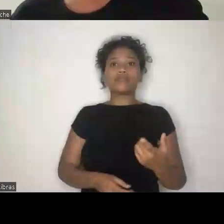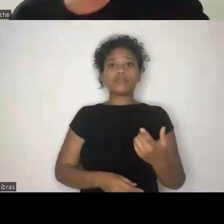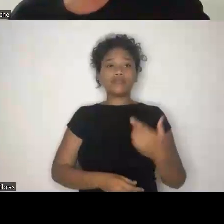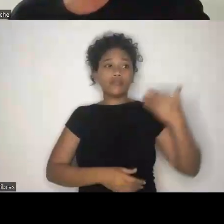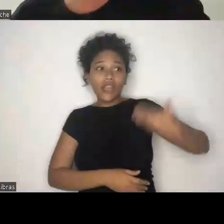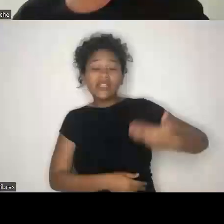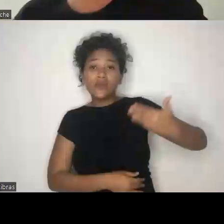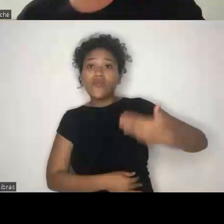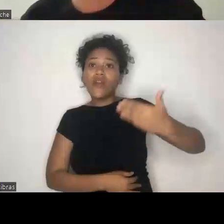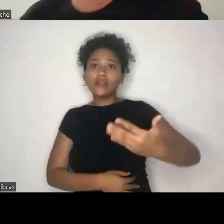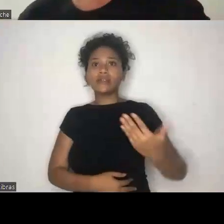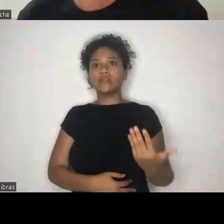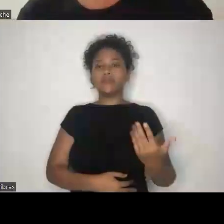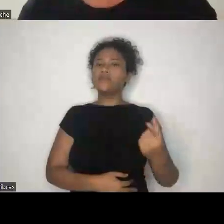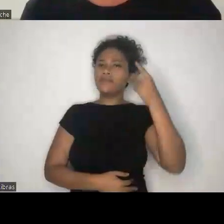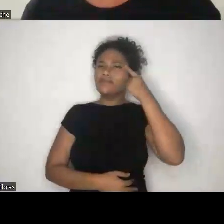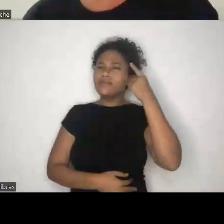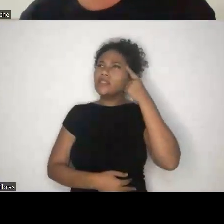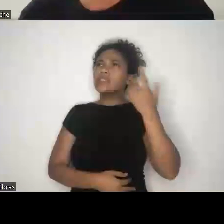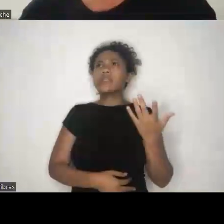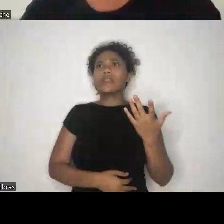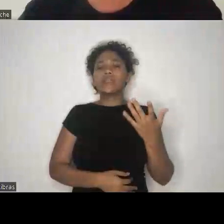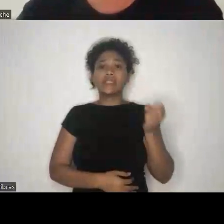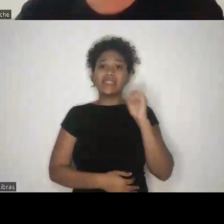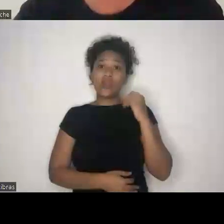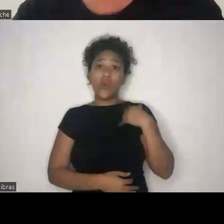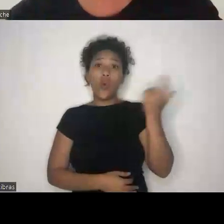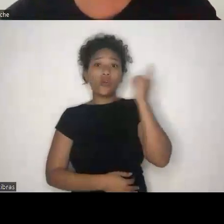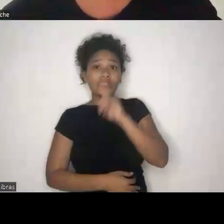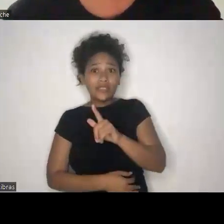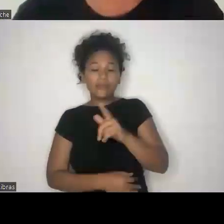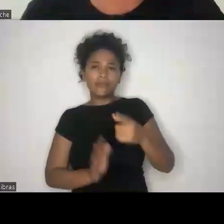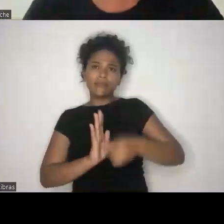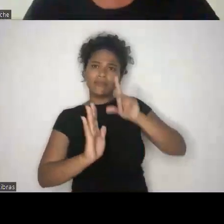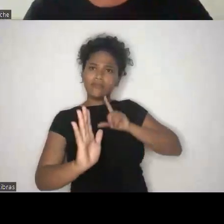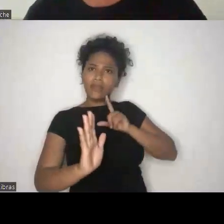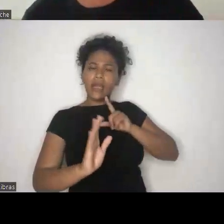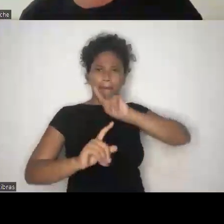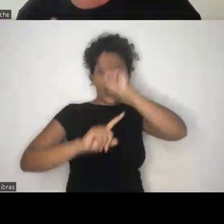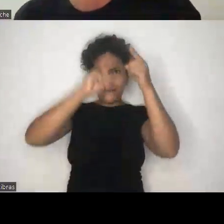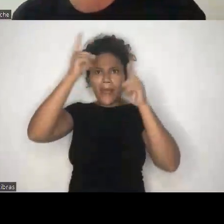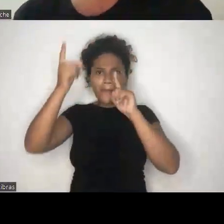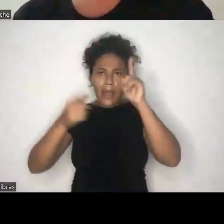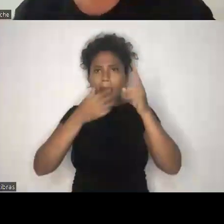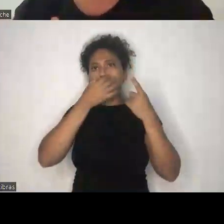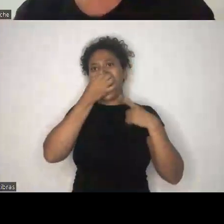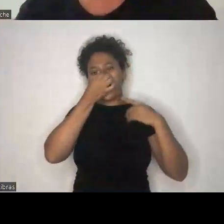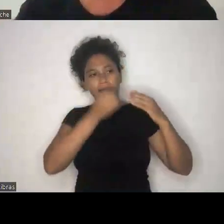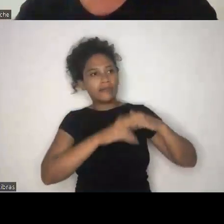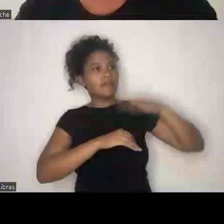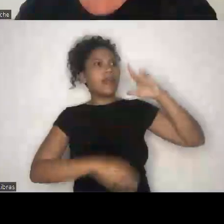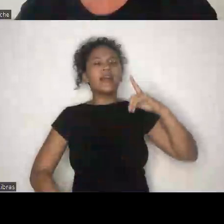por fase pensando assim que se eu conseguisse antecipar a criação eu ia ter mais tempo de